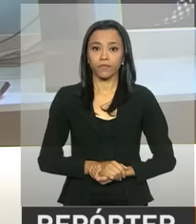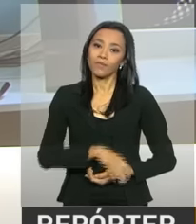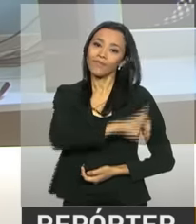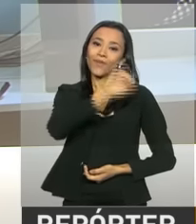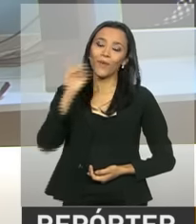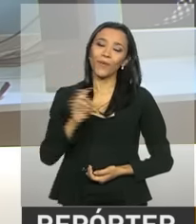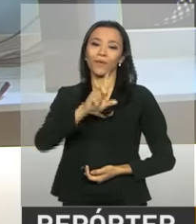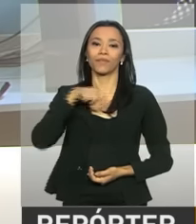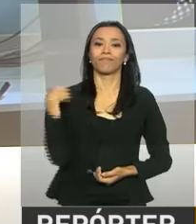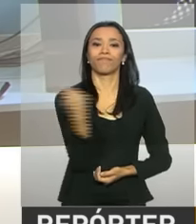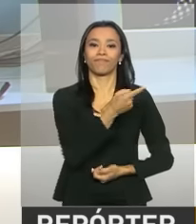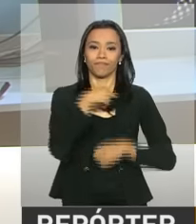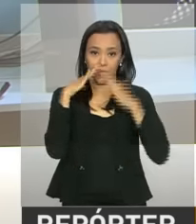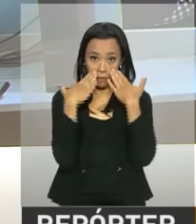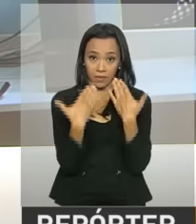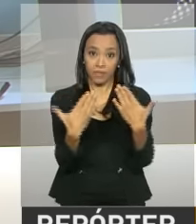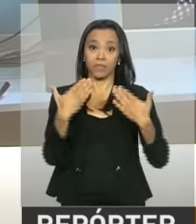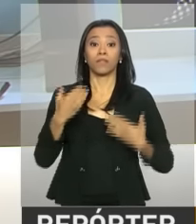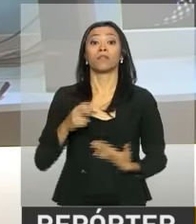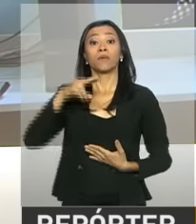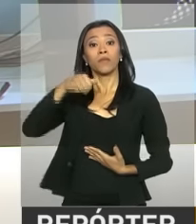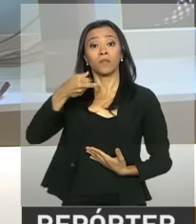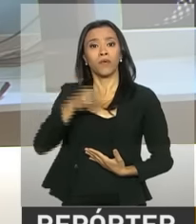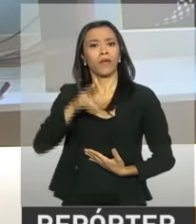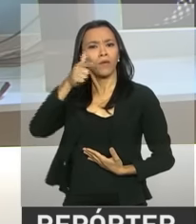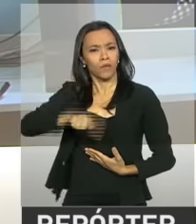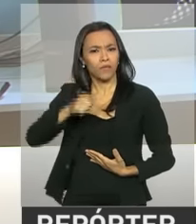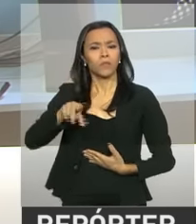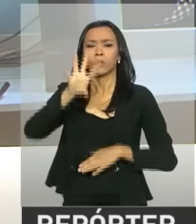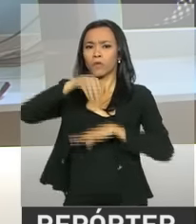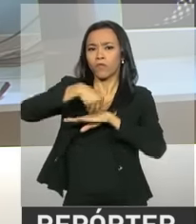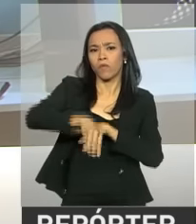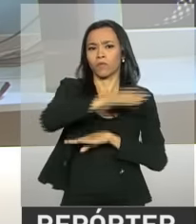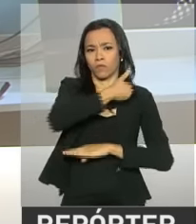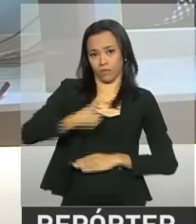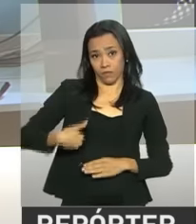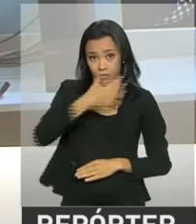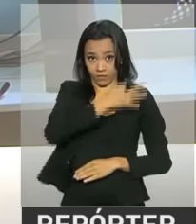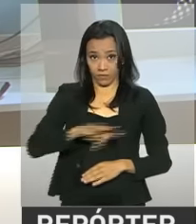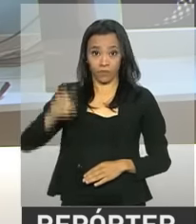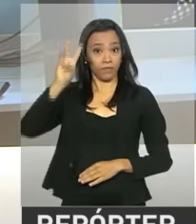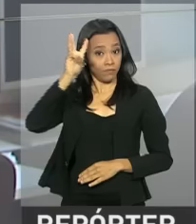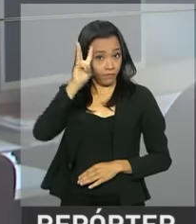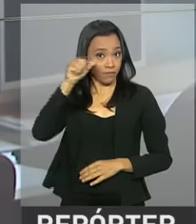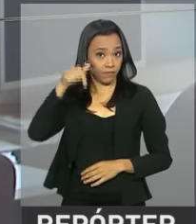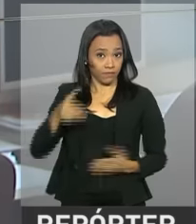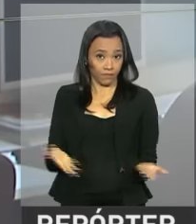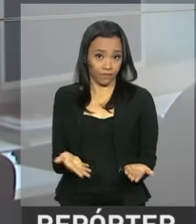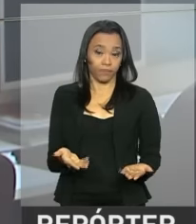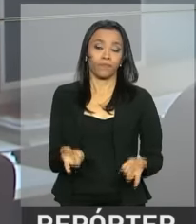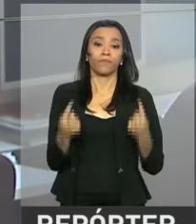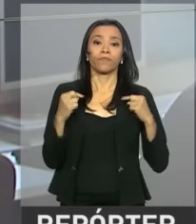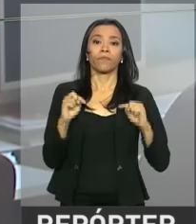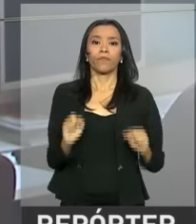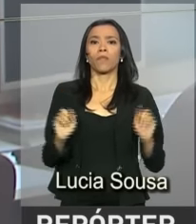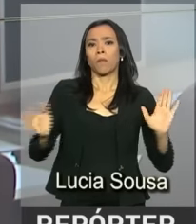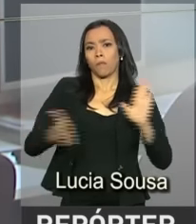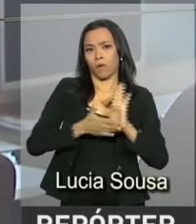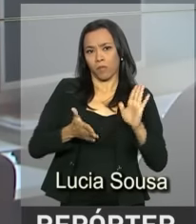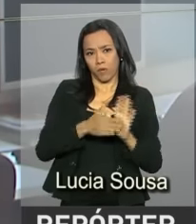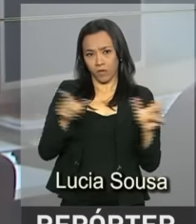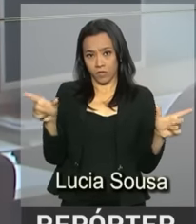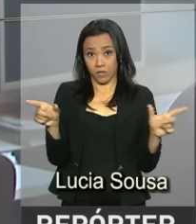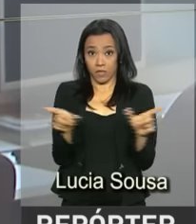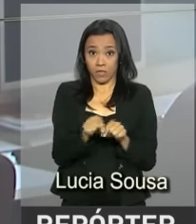Olá o repórter NBR está de volta com as notícias do Governo Federal desta terça-feira a proposta de emenda à